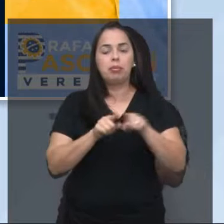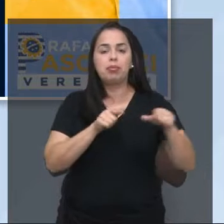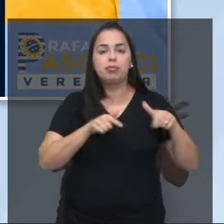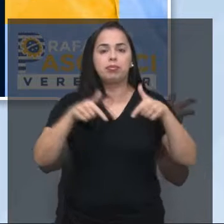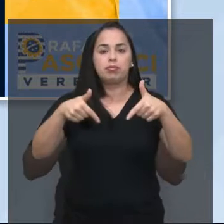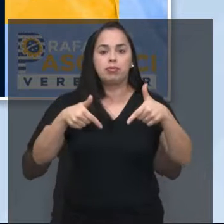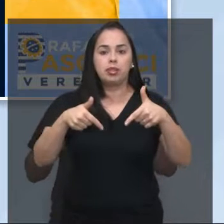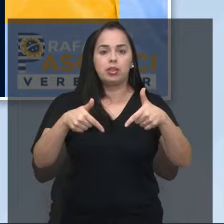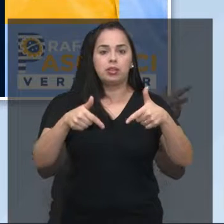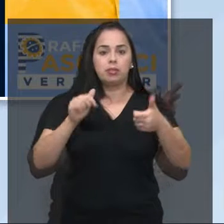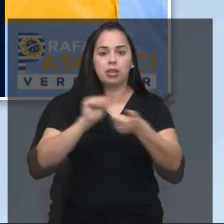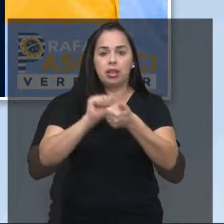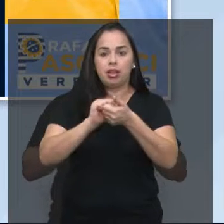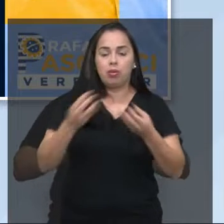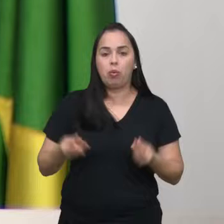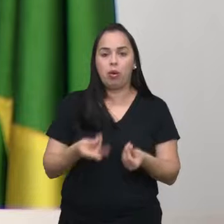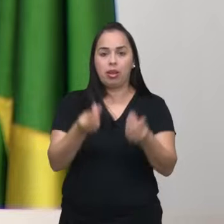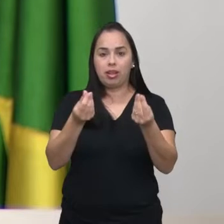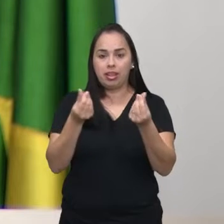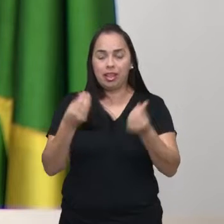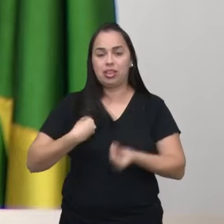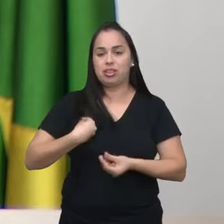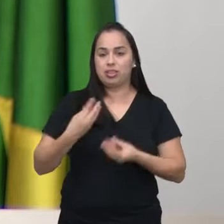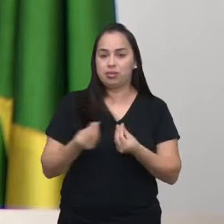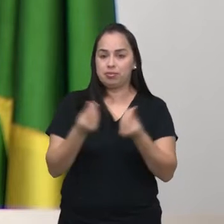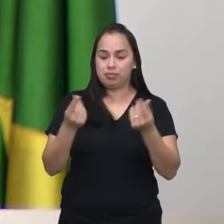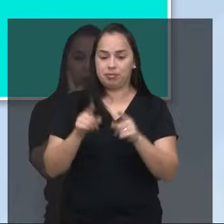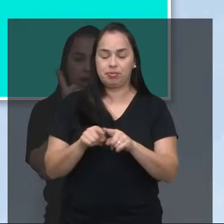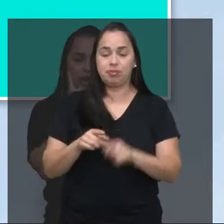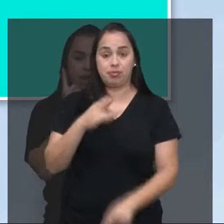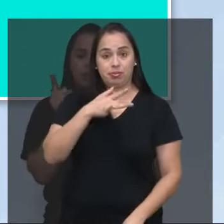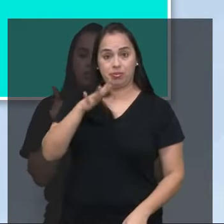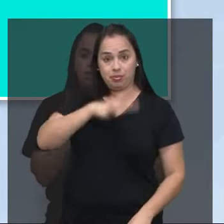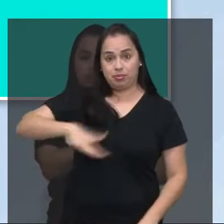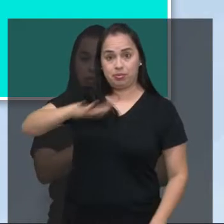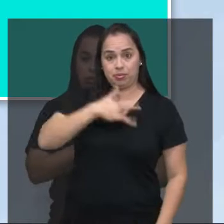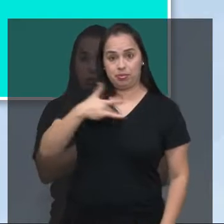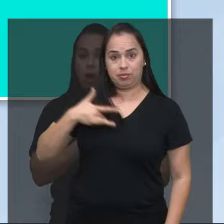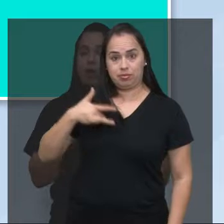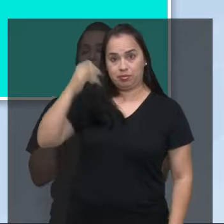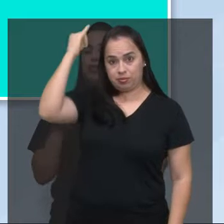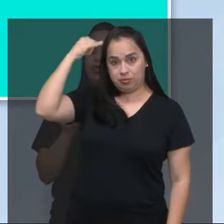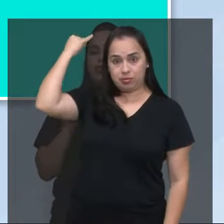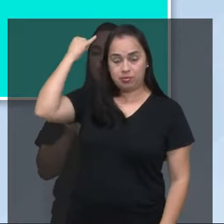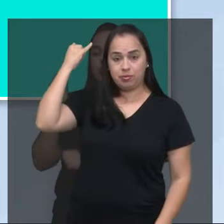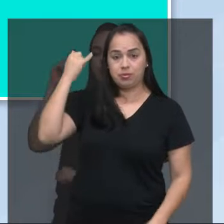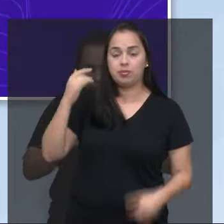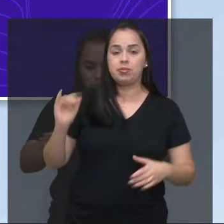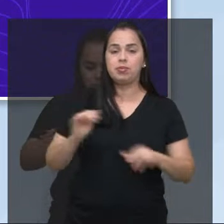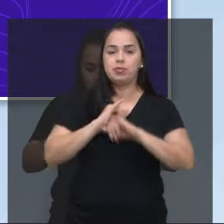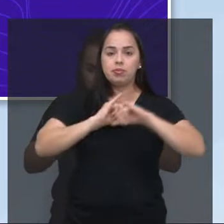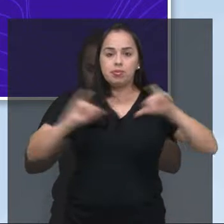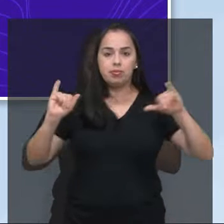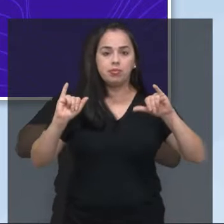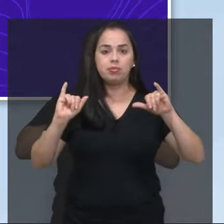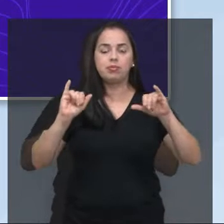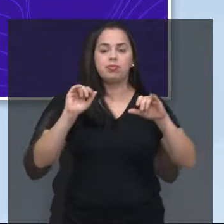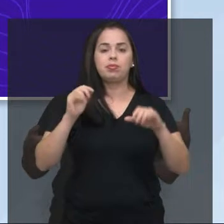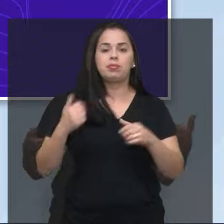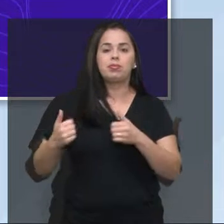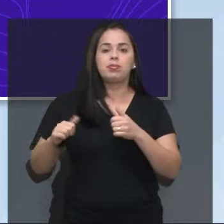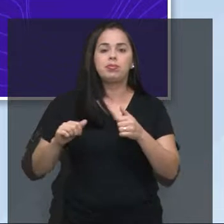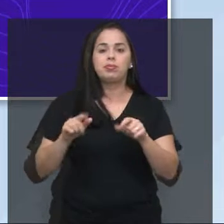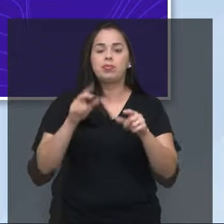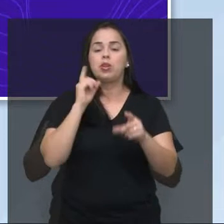e ações voltadas para a qualidade de vida sobre a saúde o vereador Doutor José Cláudio anunciou um encontro da frente parlamentar